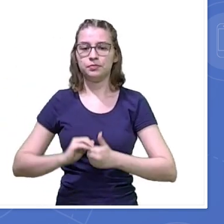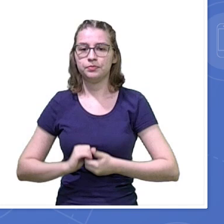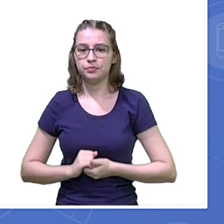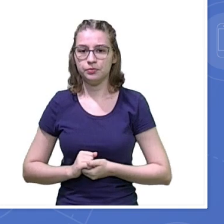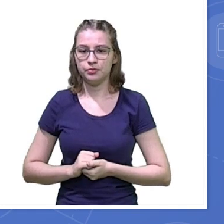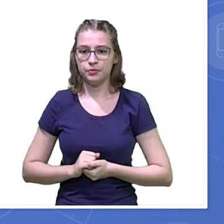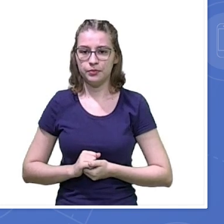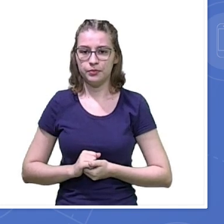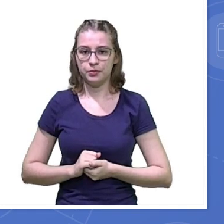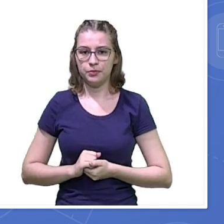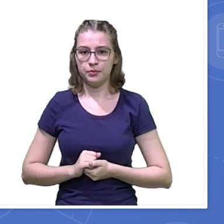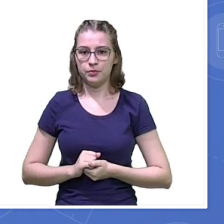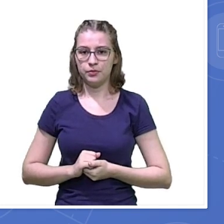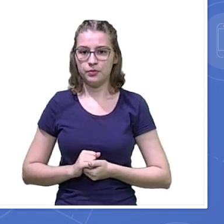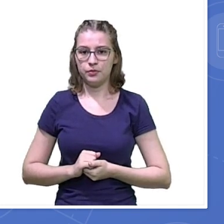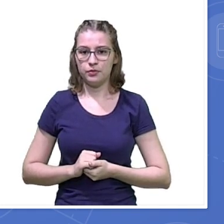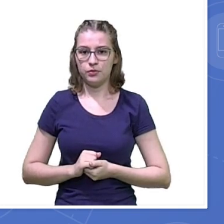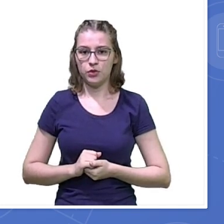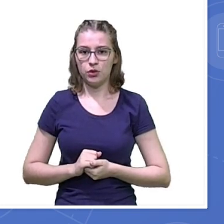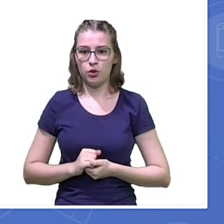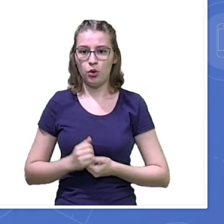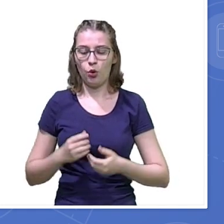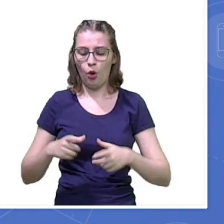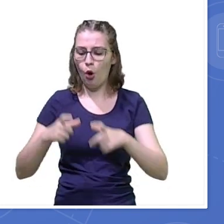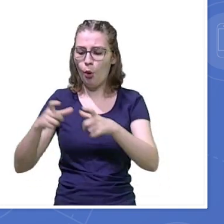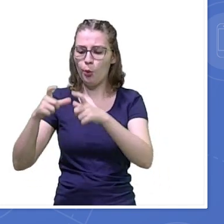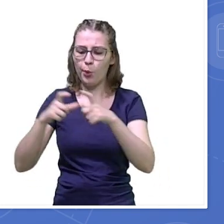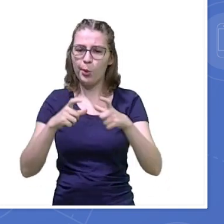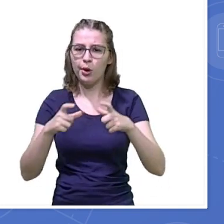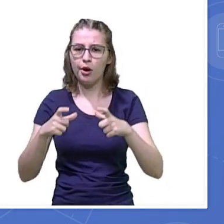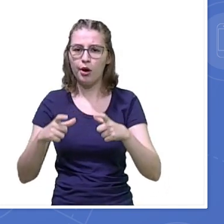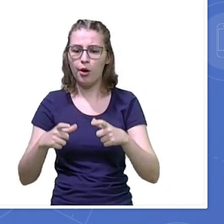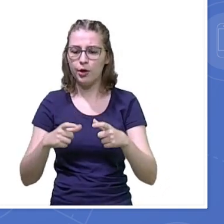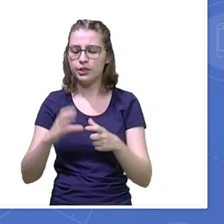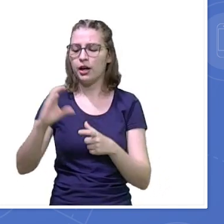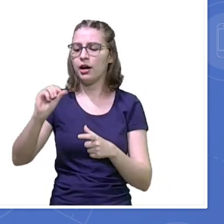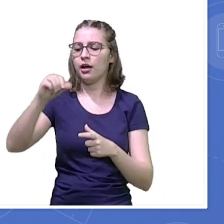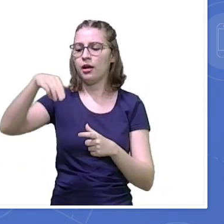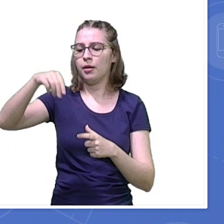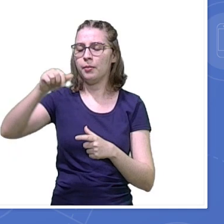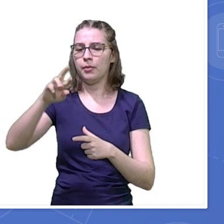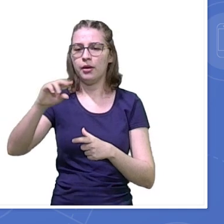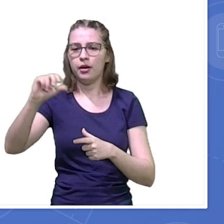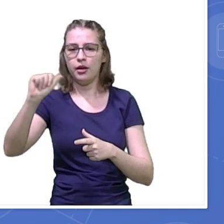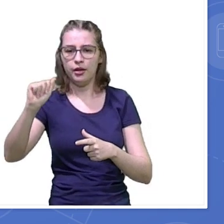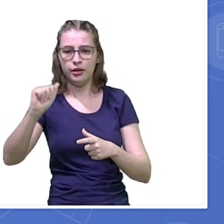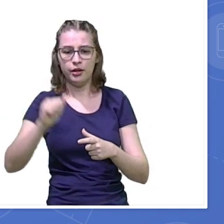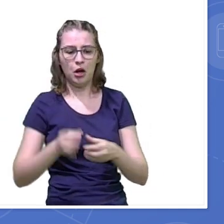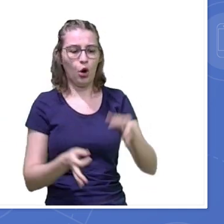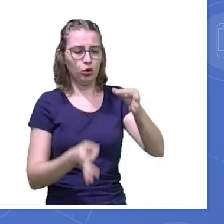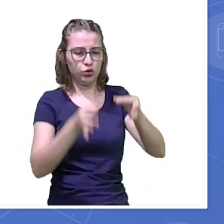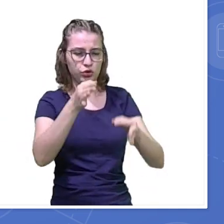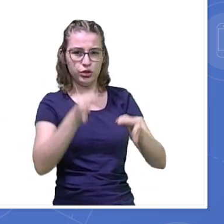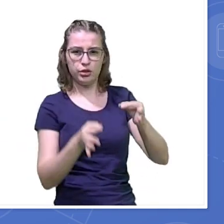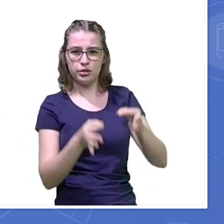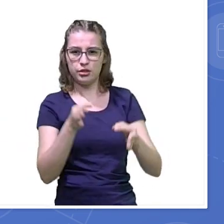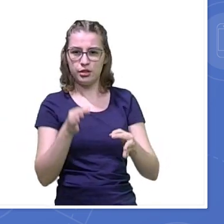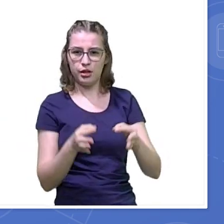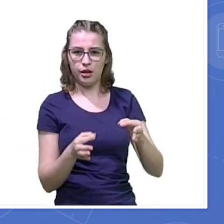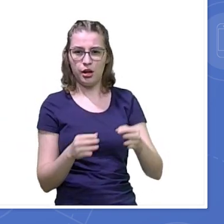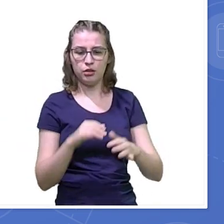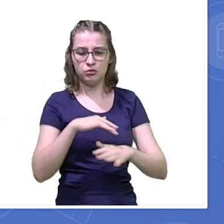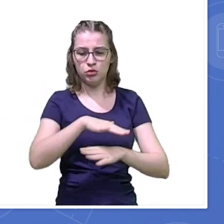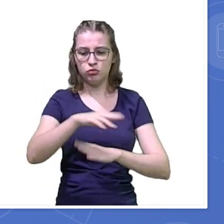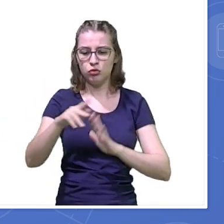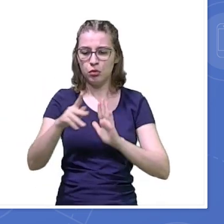mais, onde os governantes ficam, a Câmara, o Judiciário e tudo mais, e tem todo um projeto